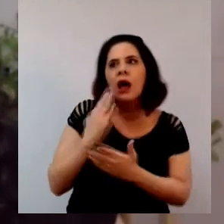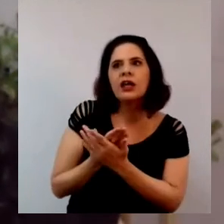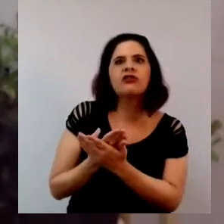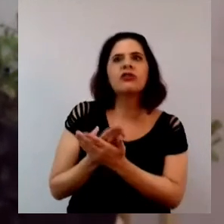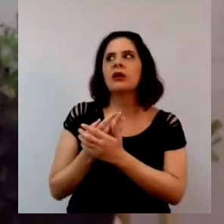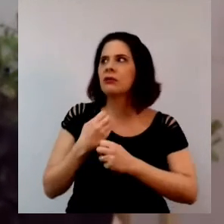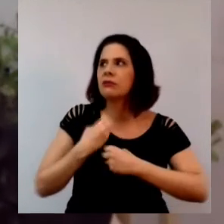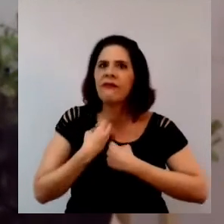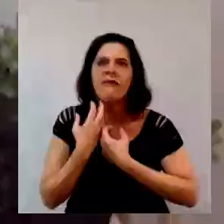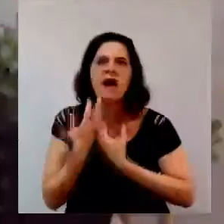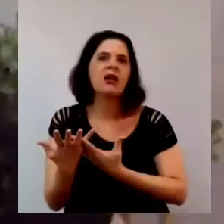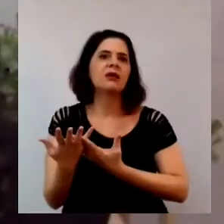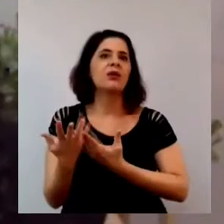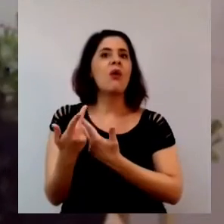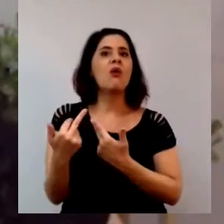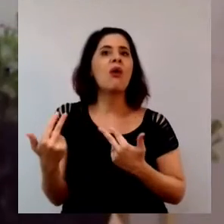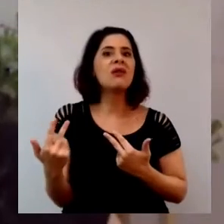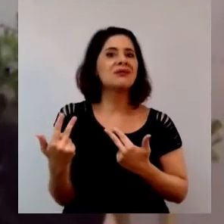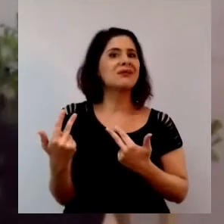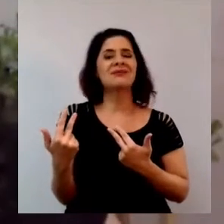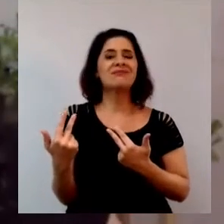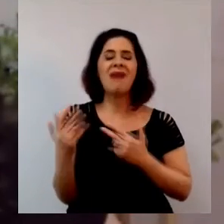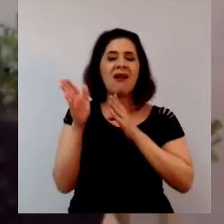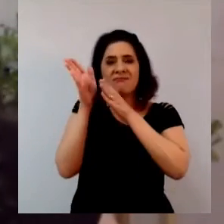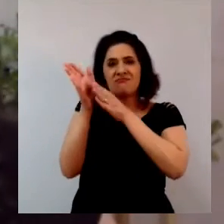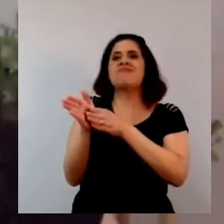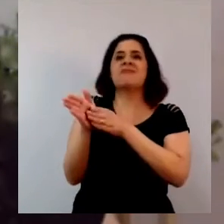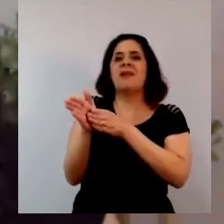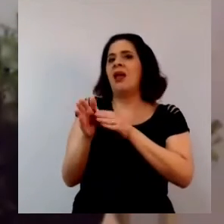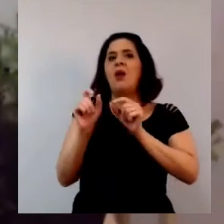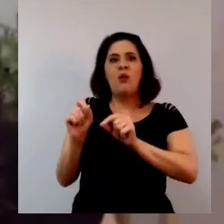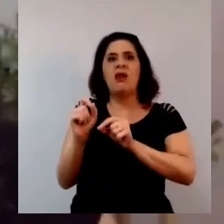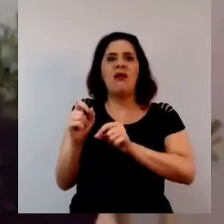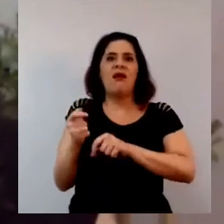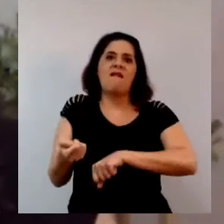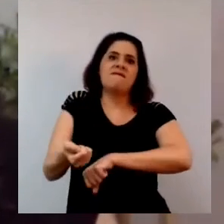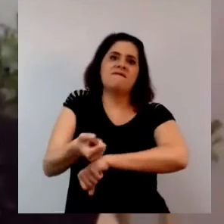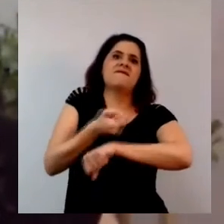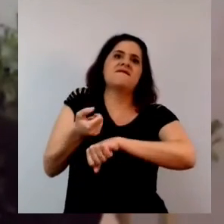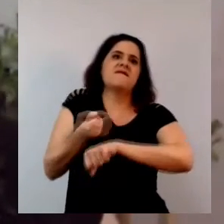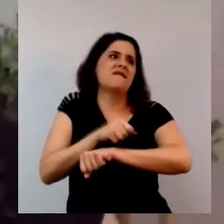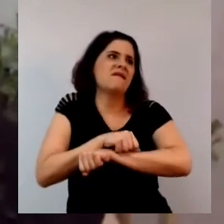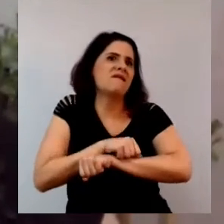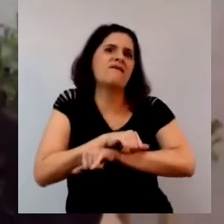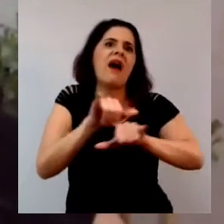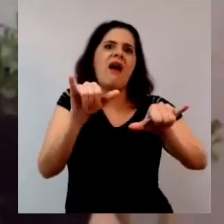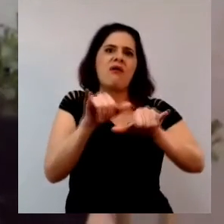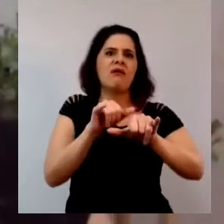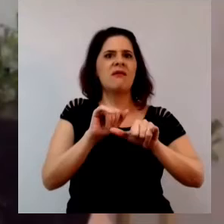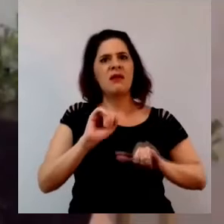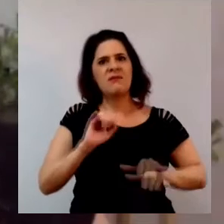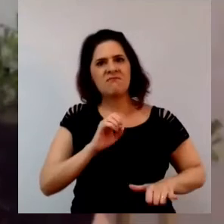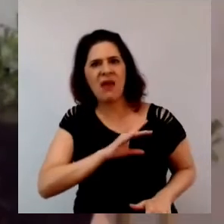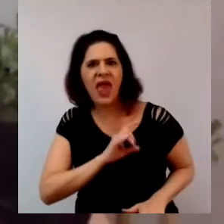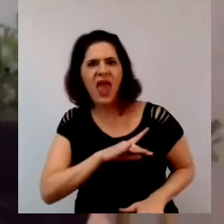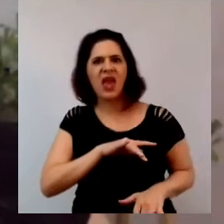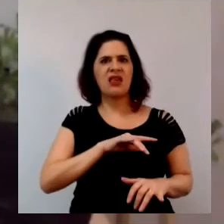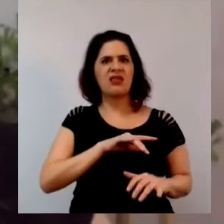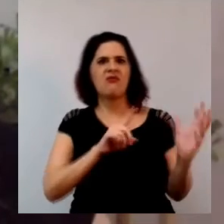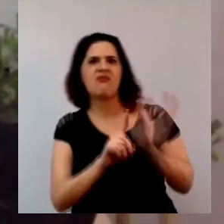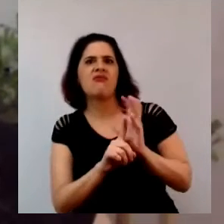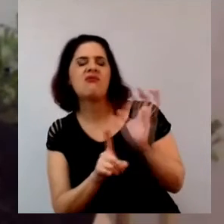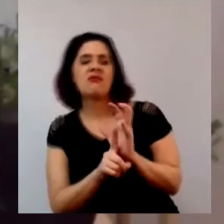única e exclusivamente para espalhar esse medo, para espalhar esse terror. Então, infelizmente, é